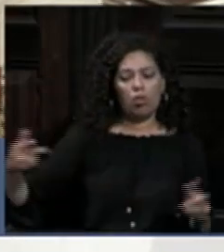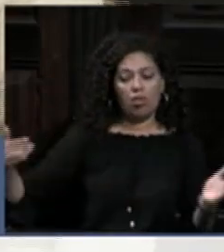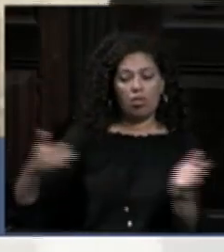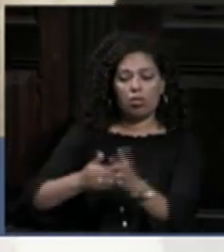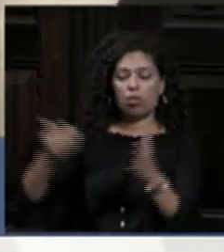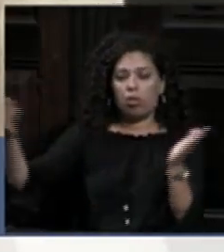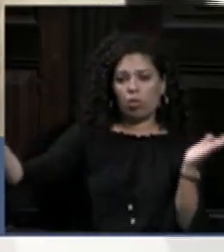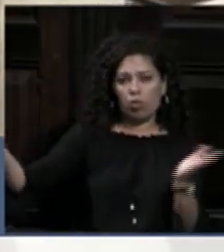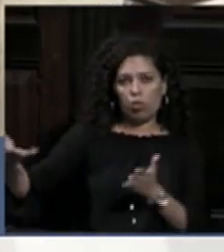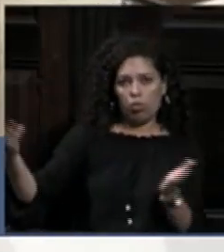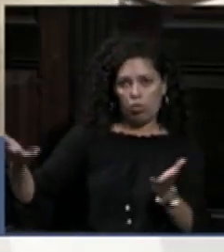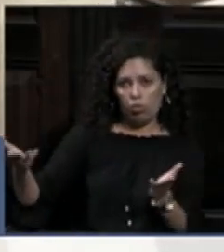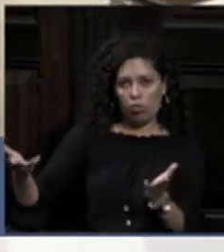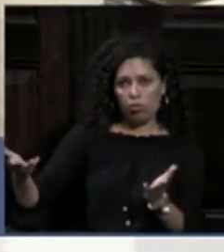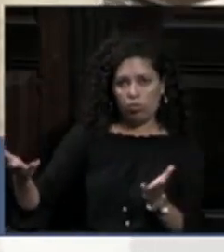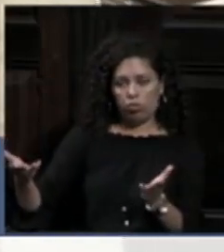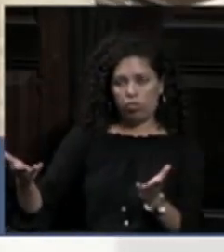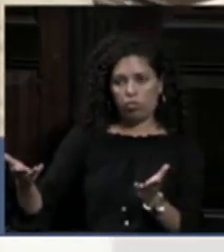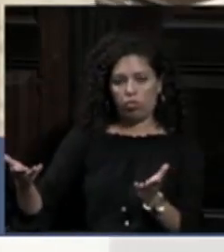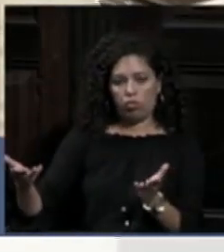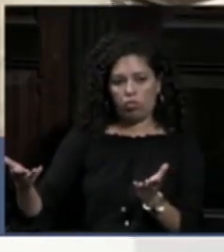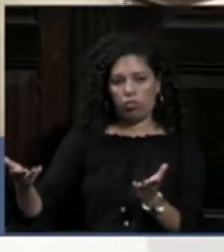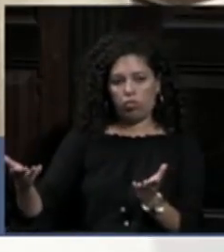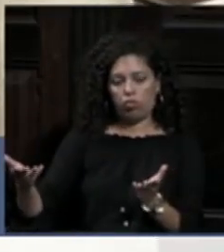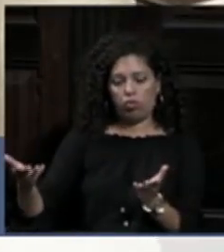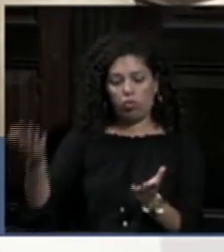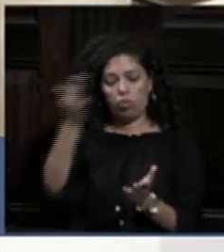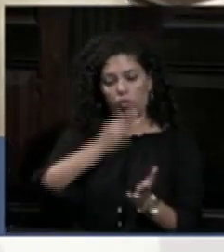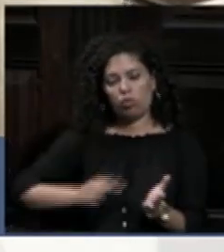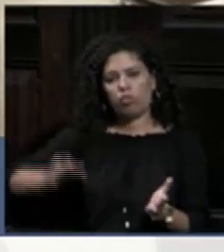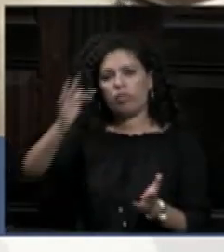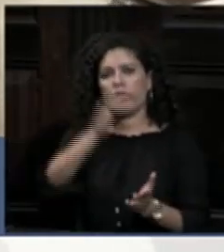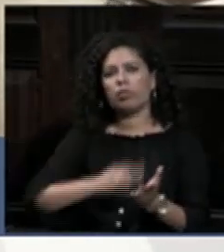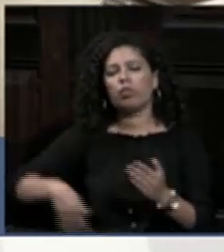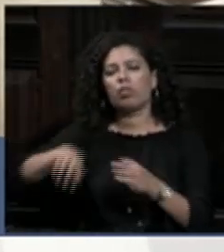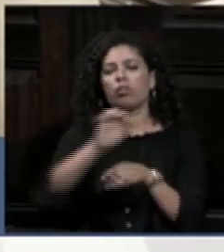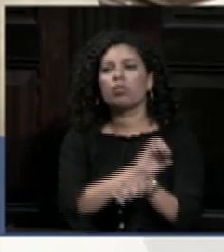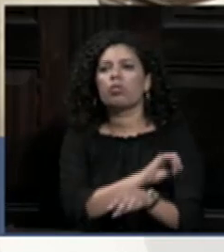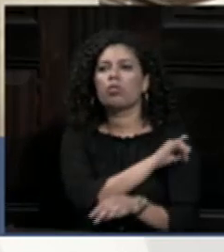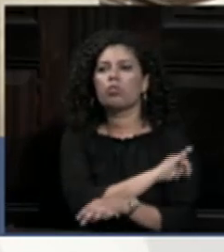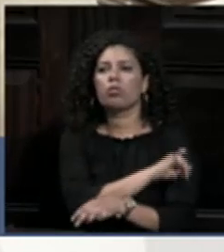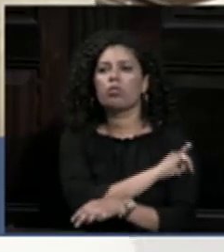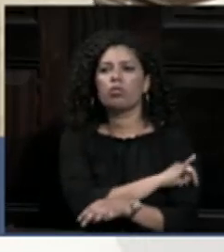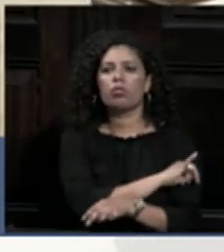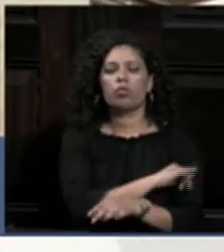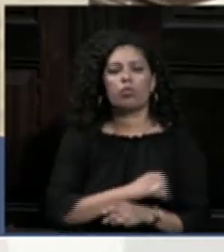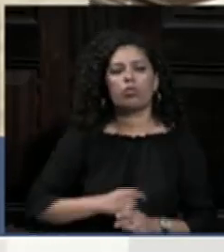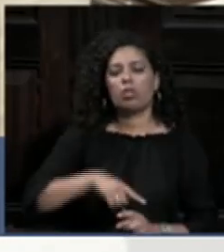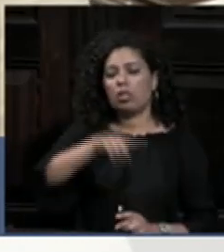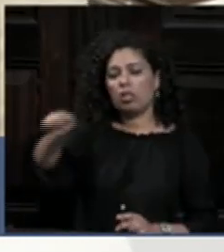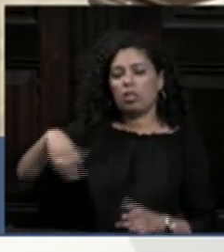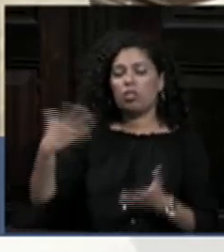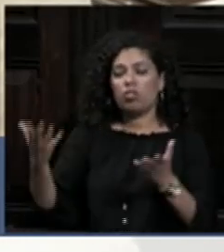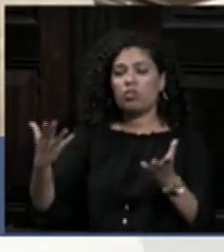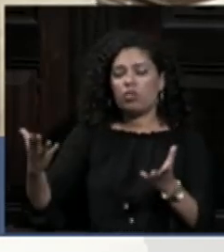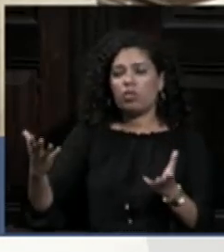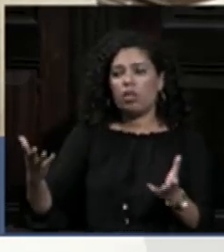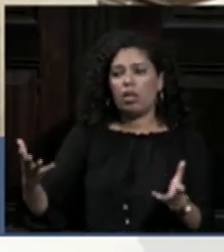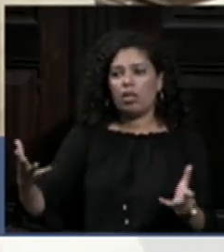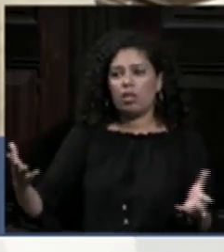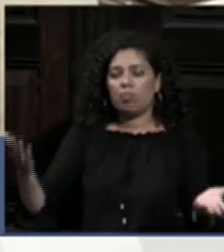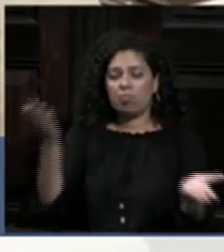fazer com as novas universidades estaduais que é asfixiar